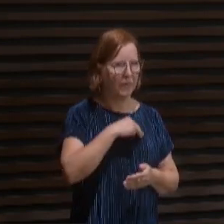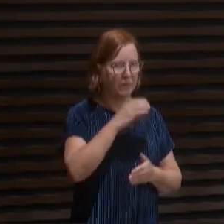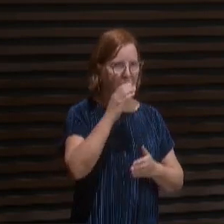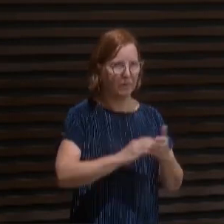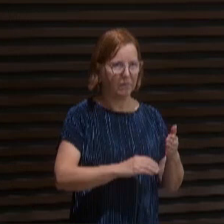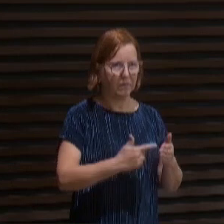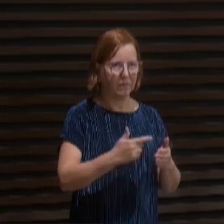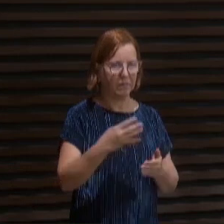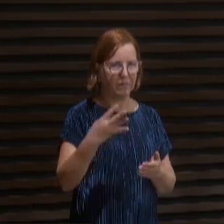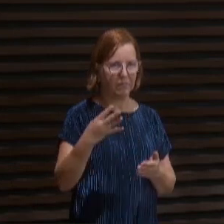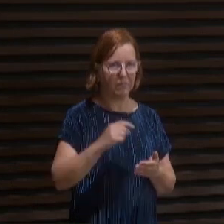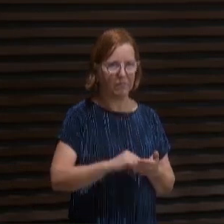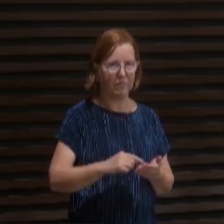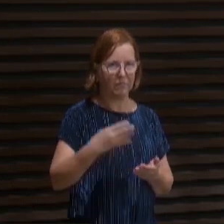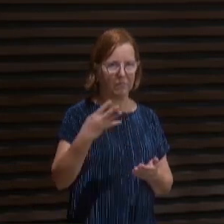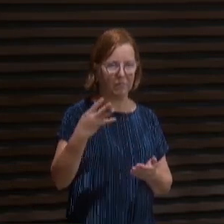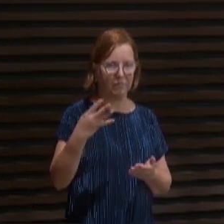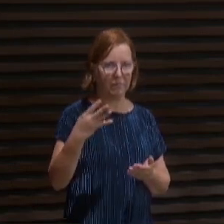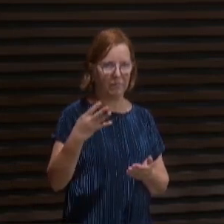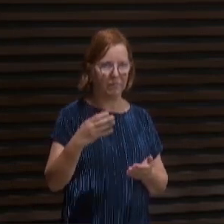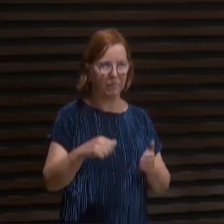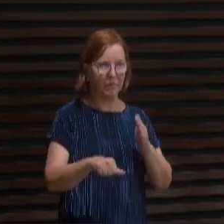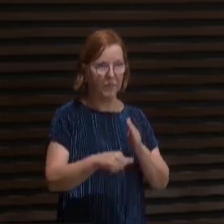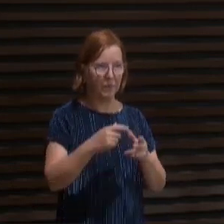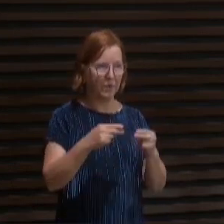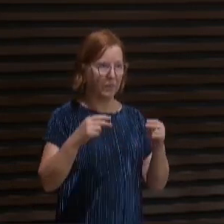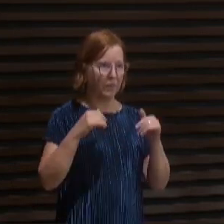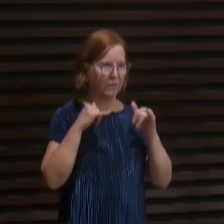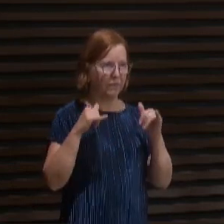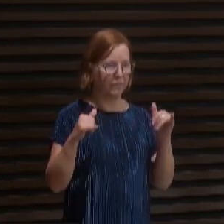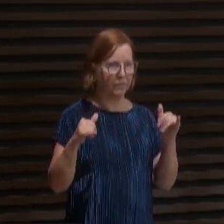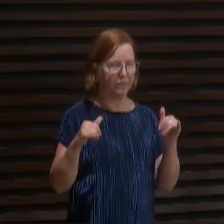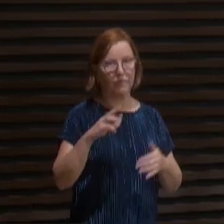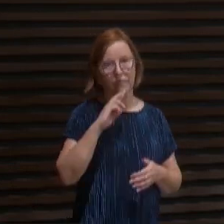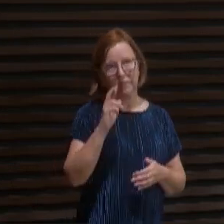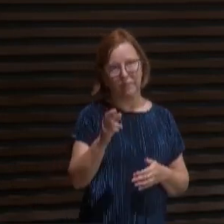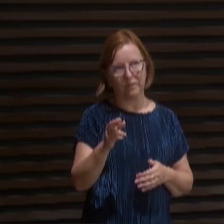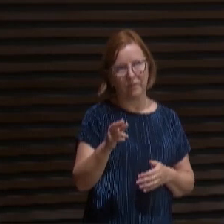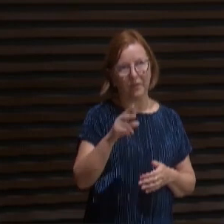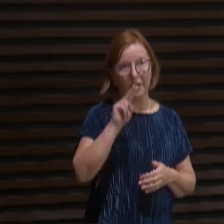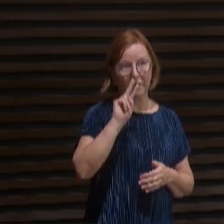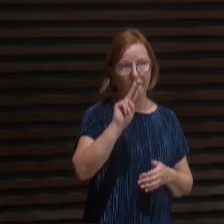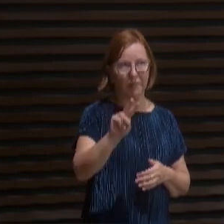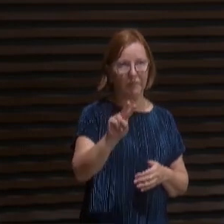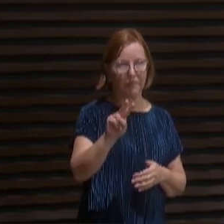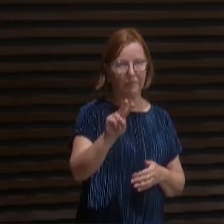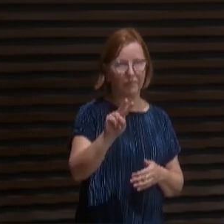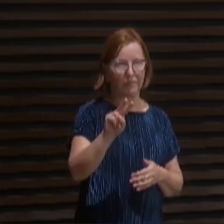24, 4. Primeira coisa que ele diz. Ele respondeu, vede que